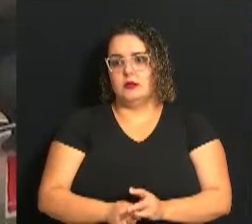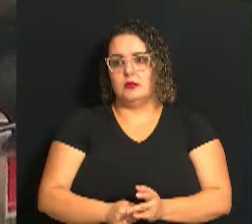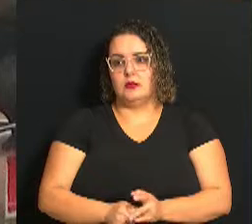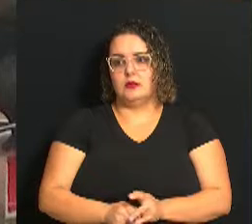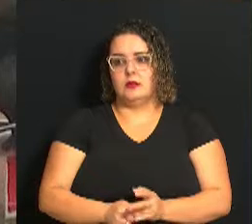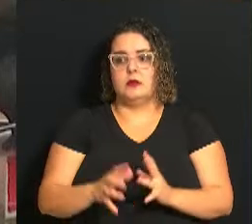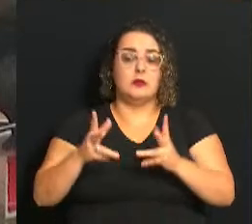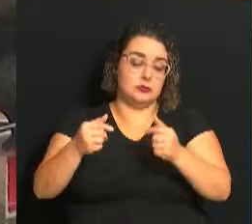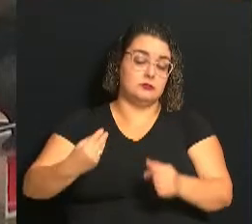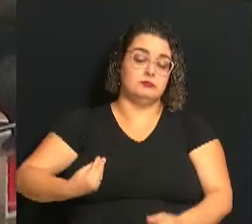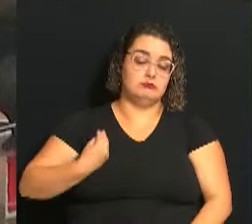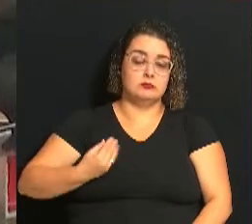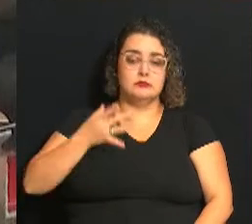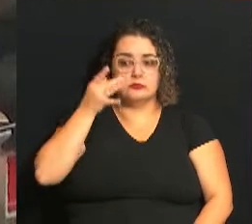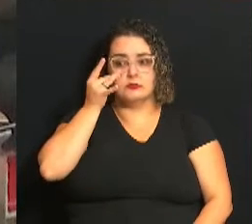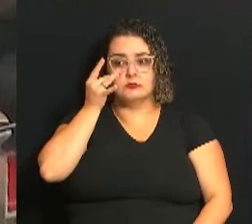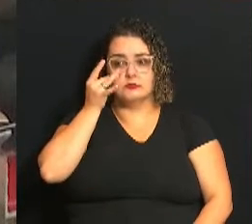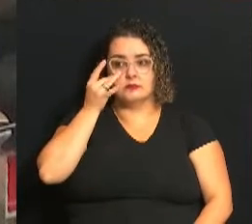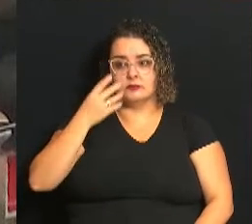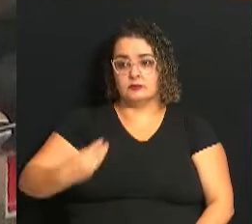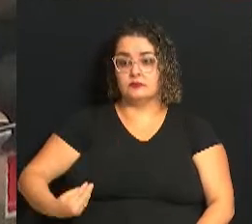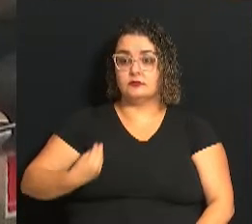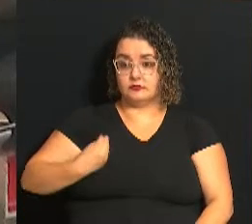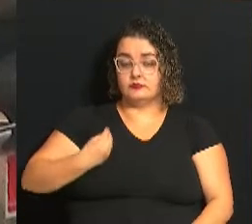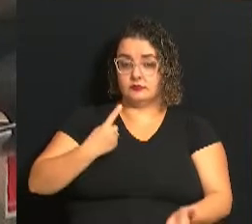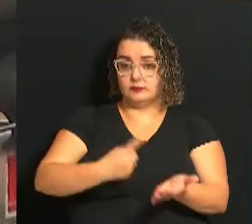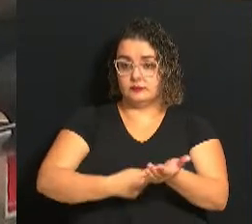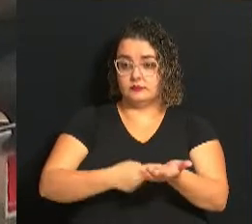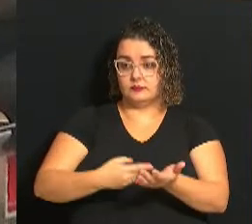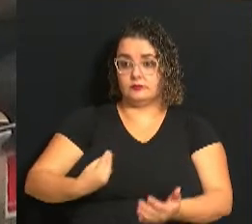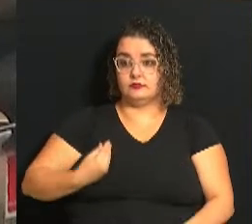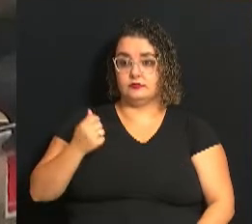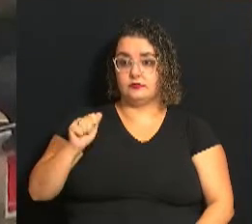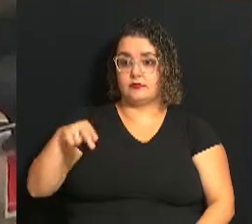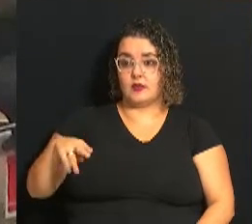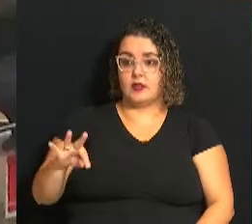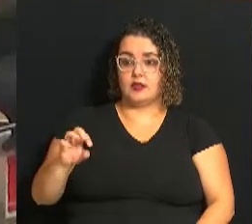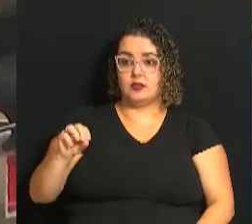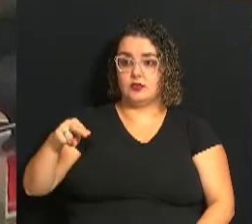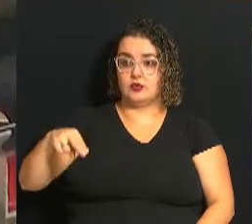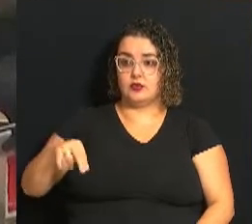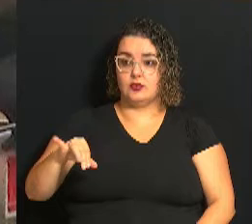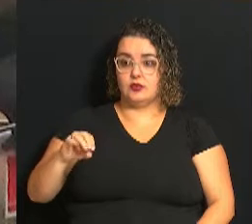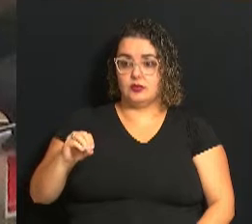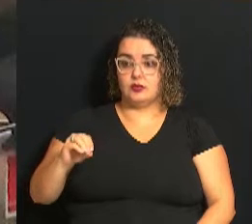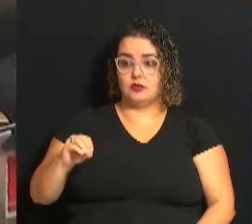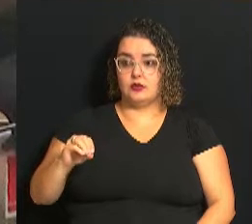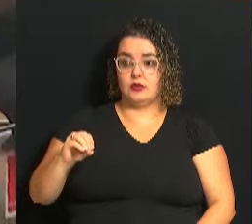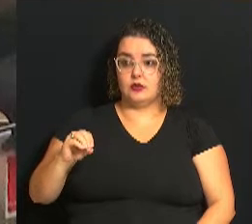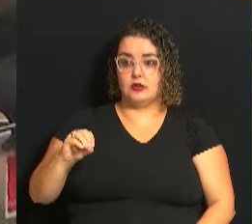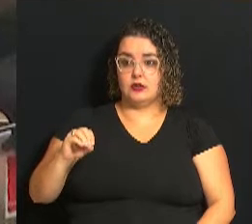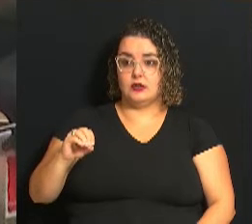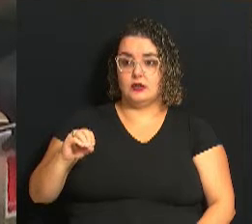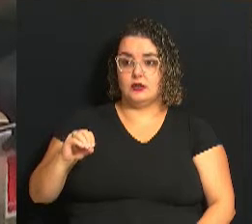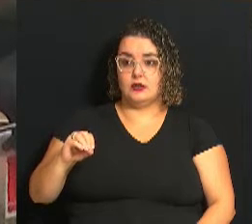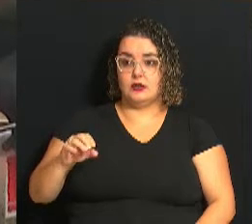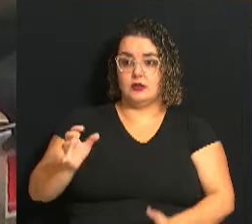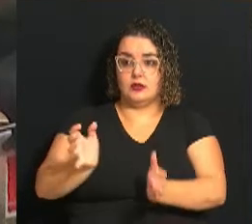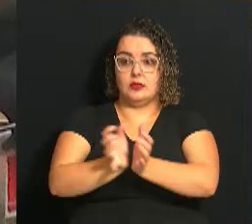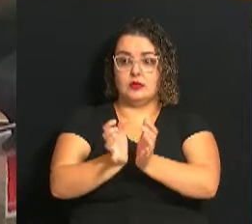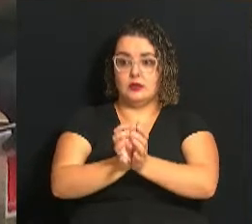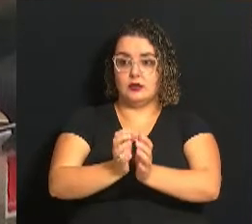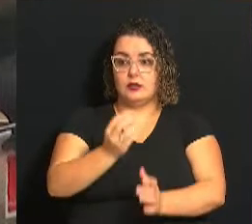mas gostaria de registrar a presença do Antônio Pompeu de Camargo, ele é chanceler do Círculo Monárquico de Campinas.